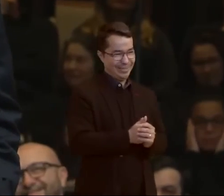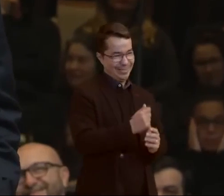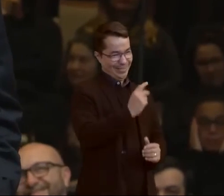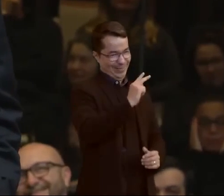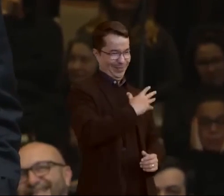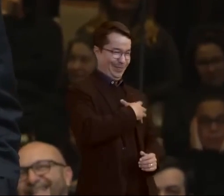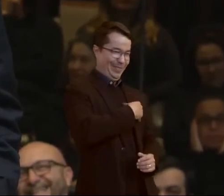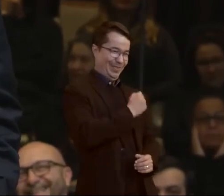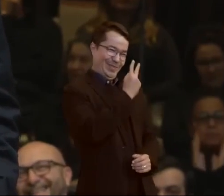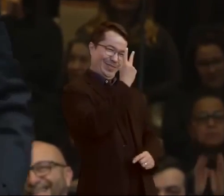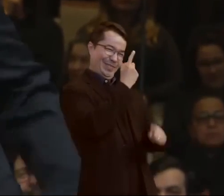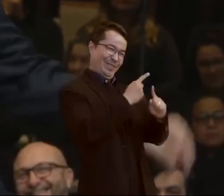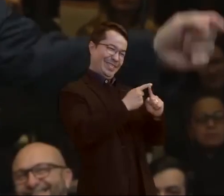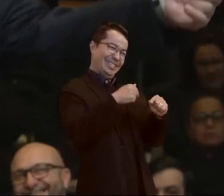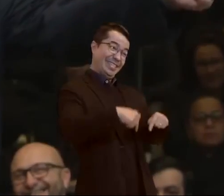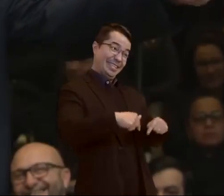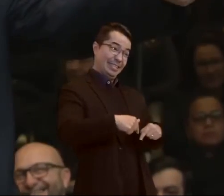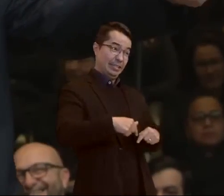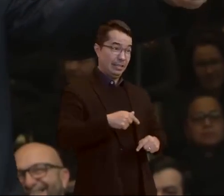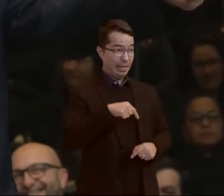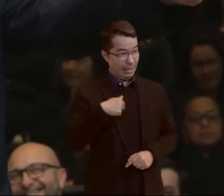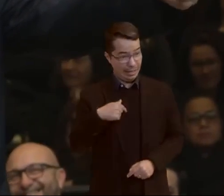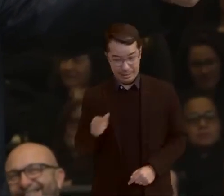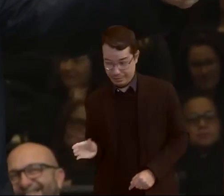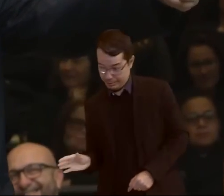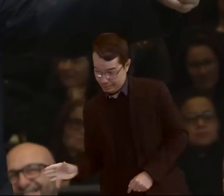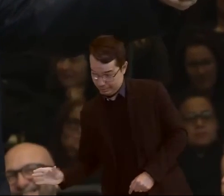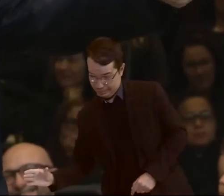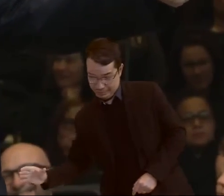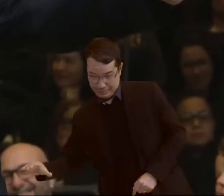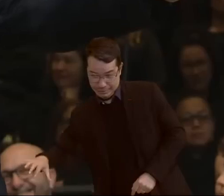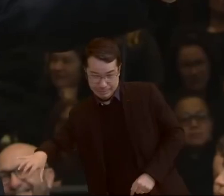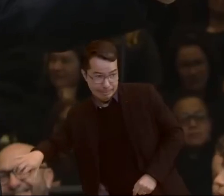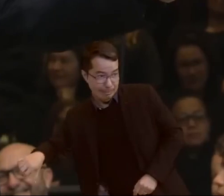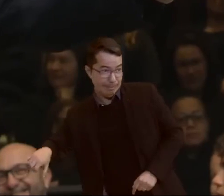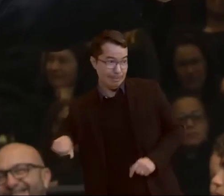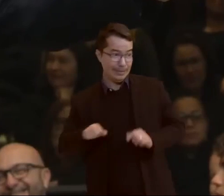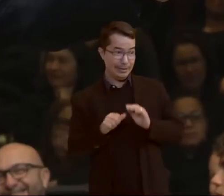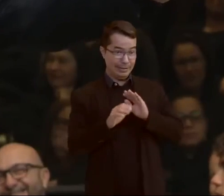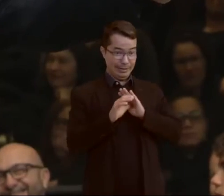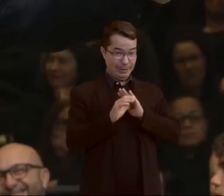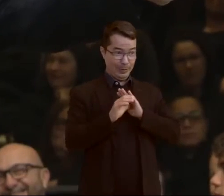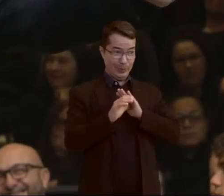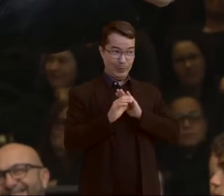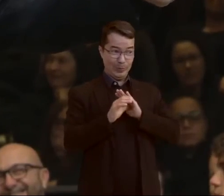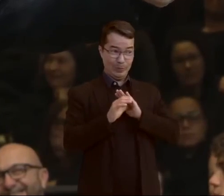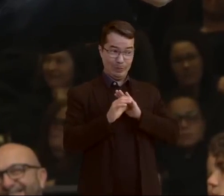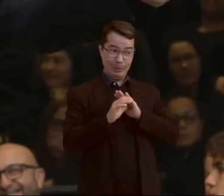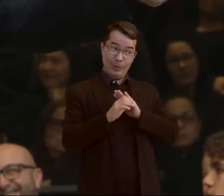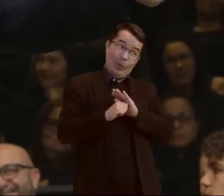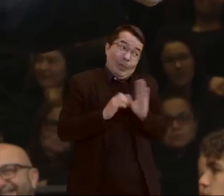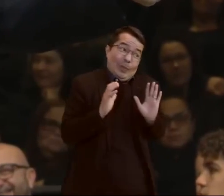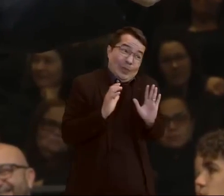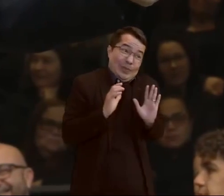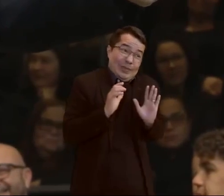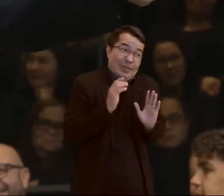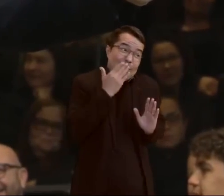vezes, meteu a mãozinha aqui nesse buraquinho aqui, encheu de dadinho e levou embora.